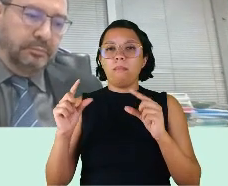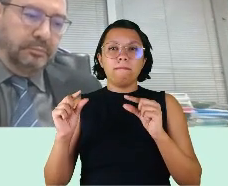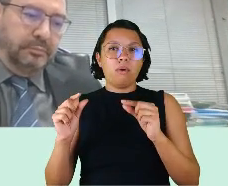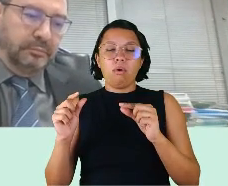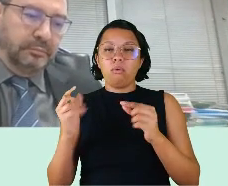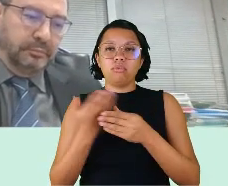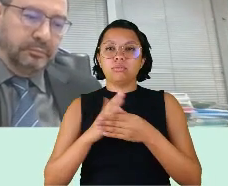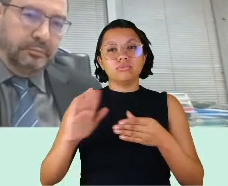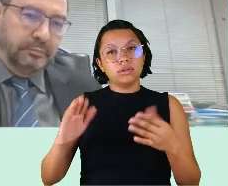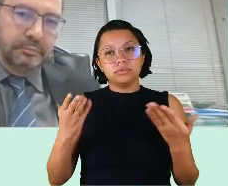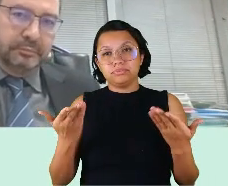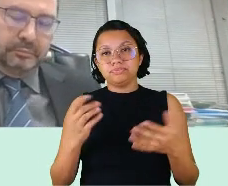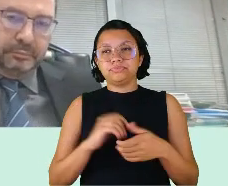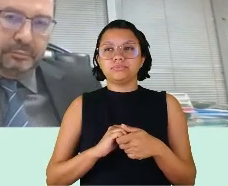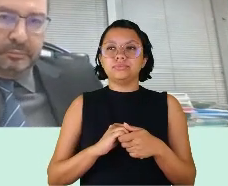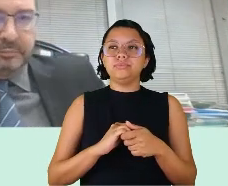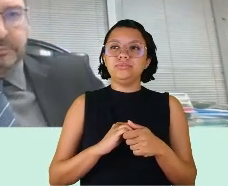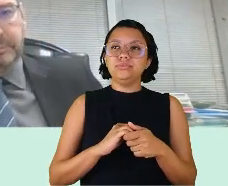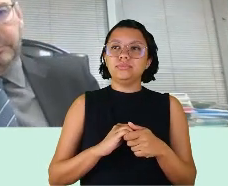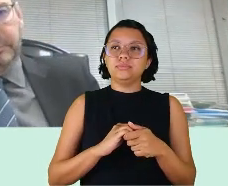outra forma. Então,